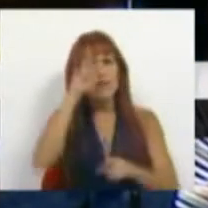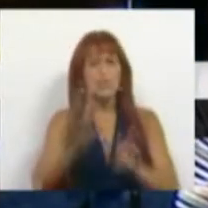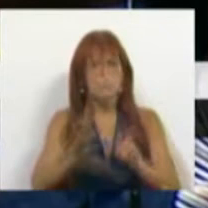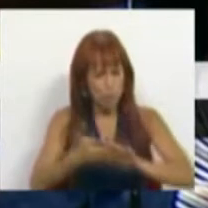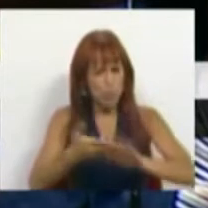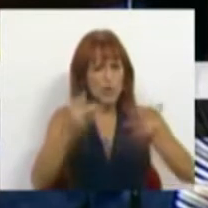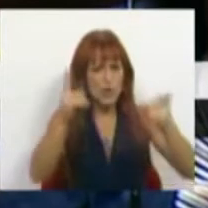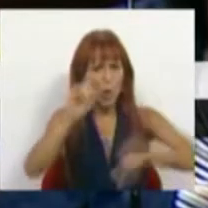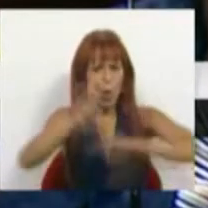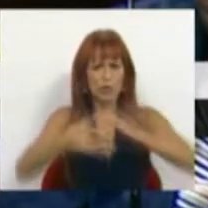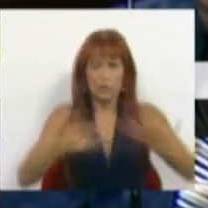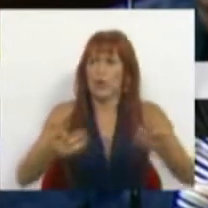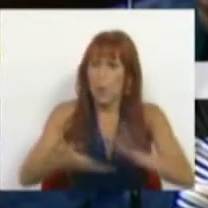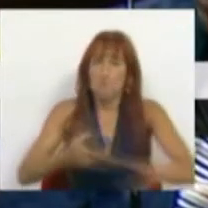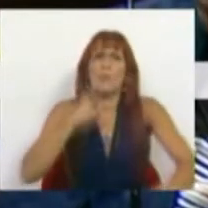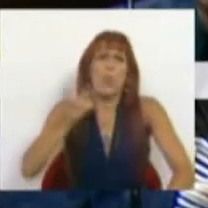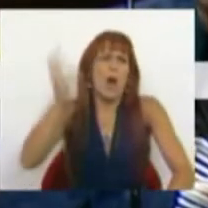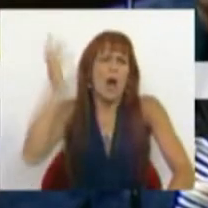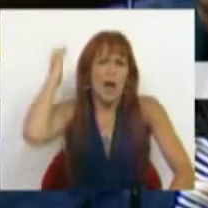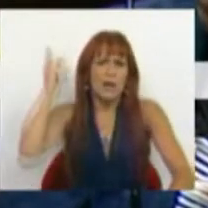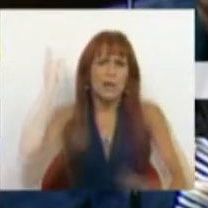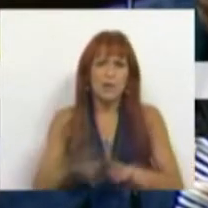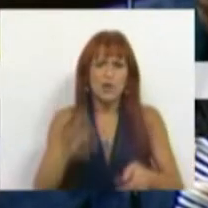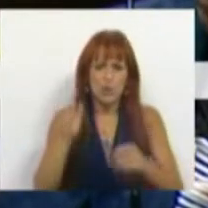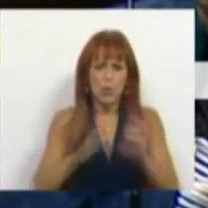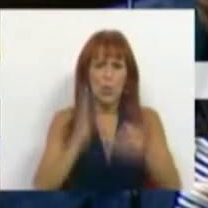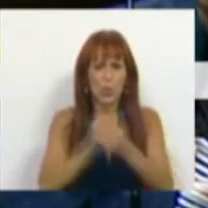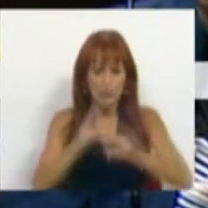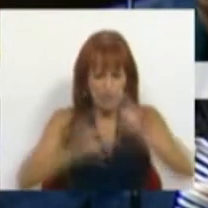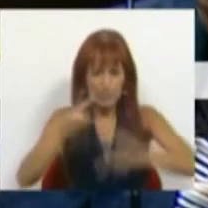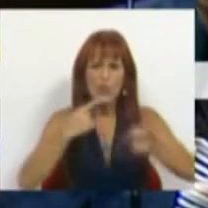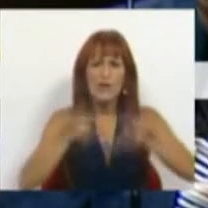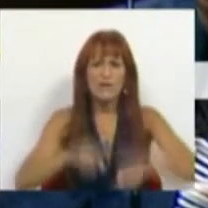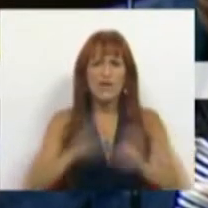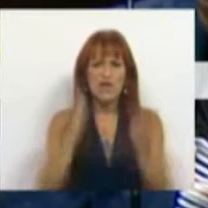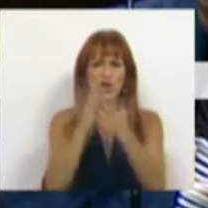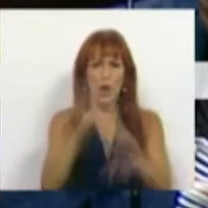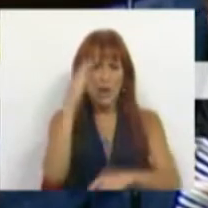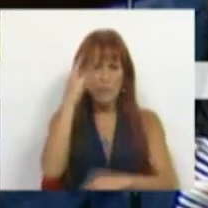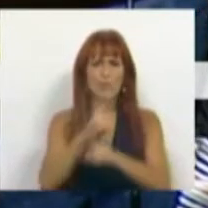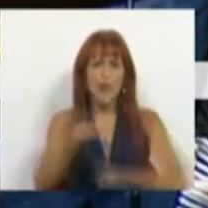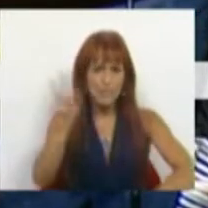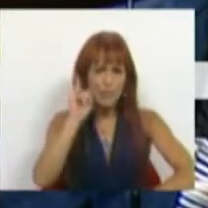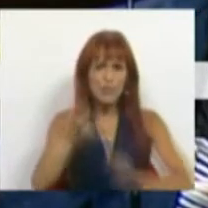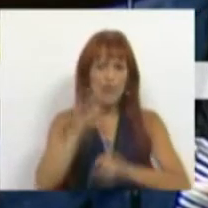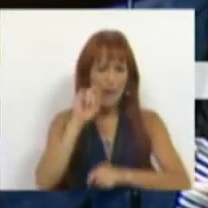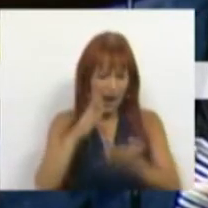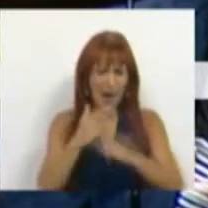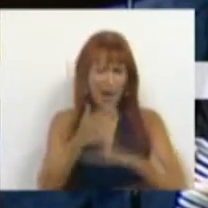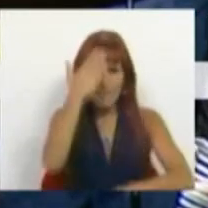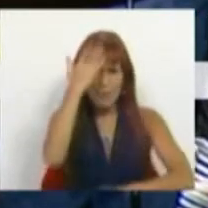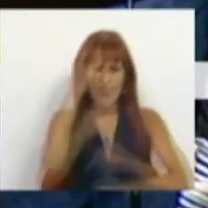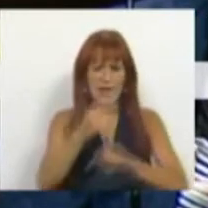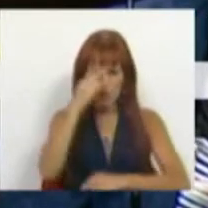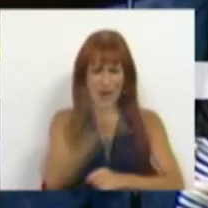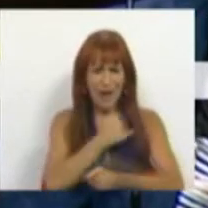urgente aquilo que já é urgente há muito tempo, o processo de requalificação do Liceu Camões. Porque é importante preservar a memória histórica